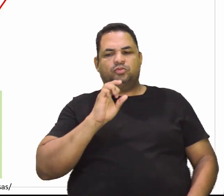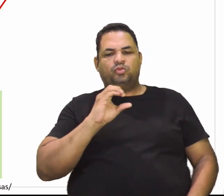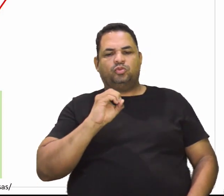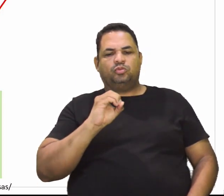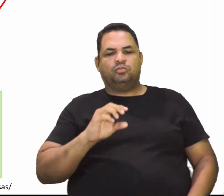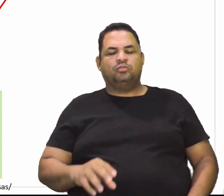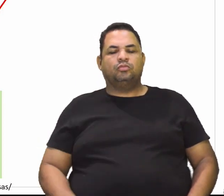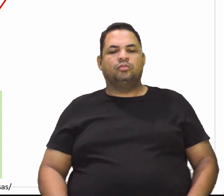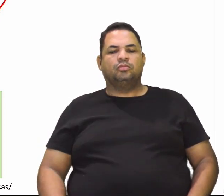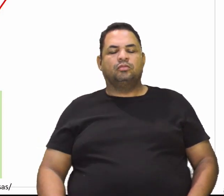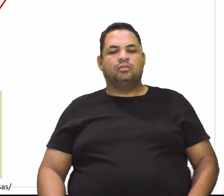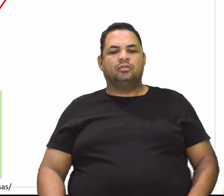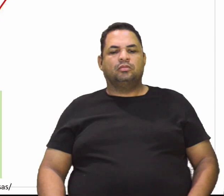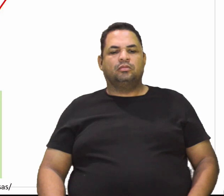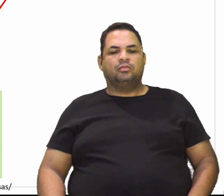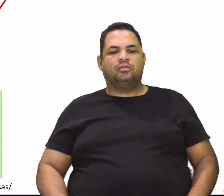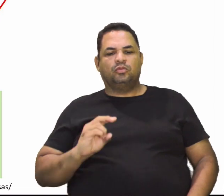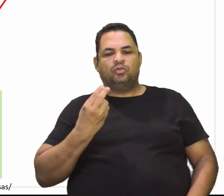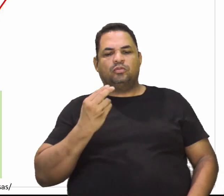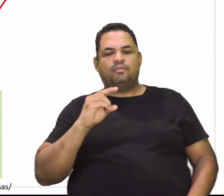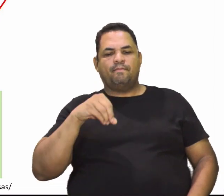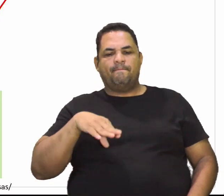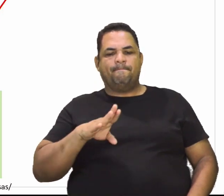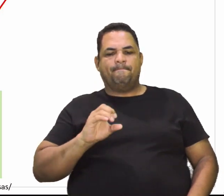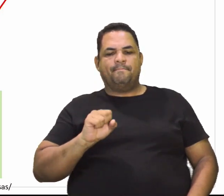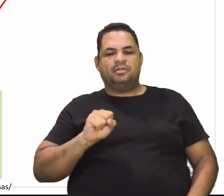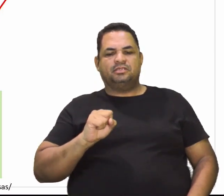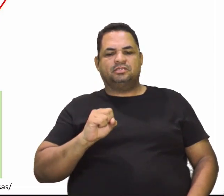zoroatrismo. Zoroatrismo ou